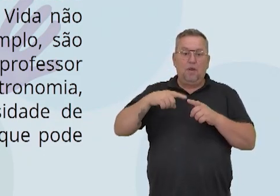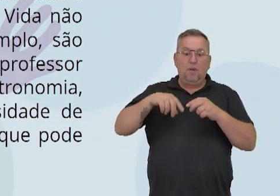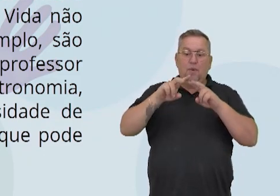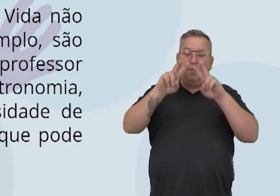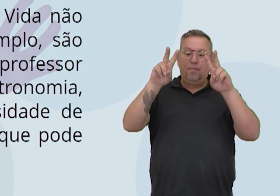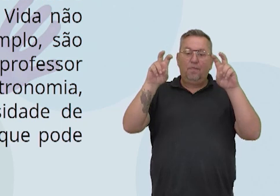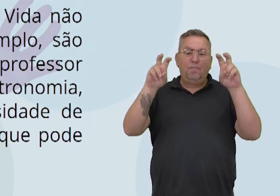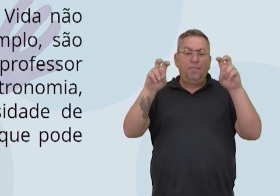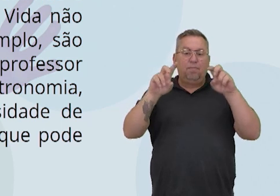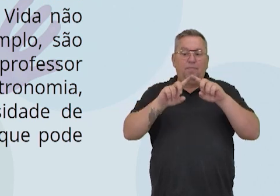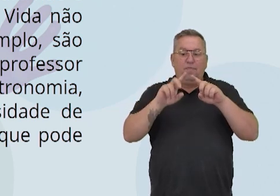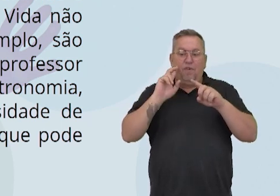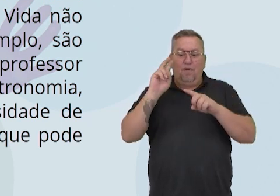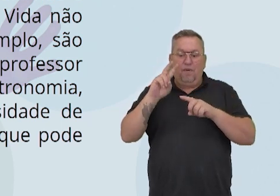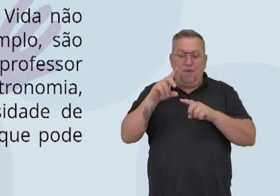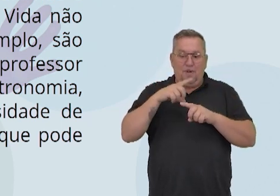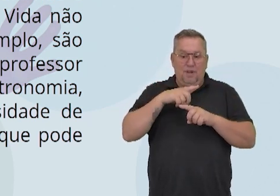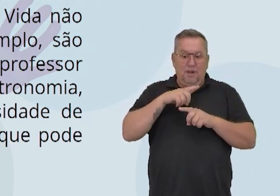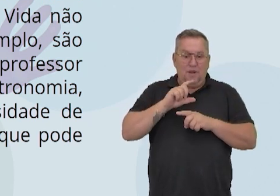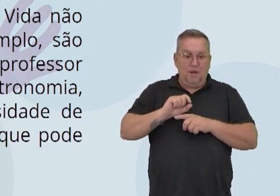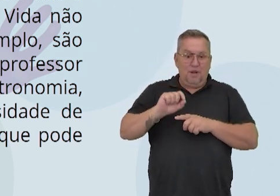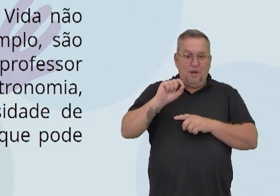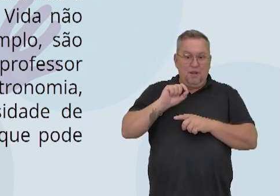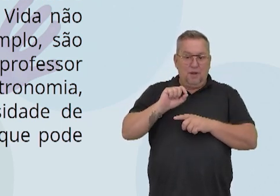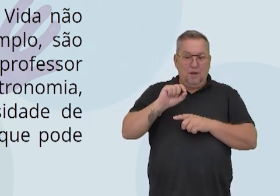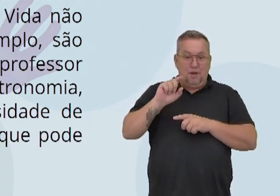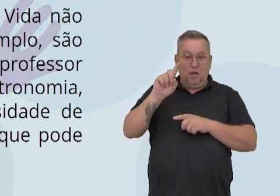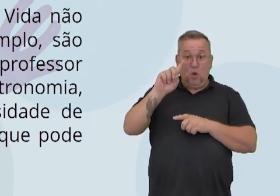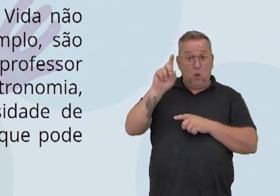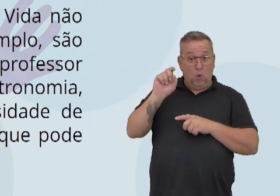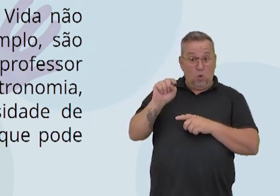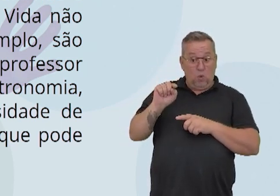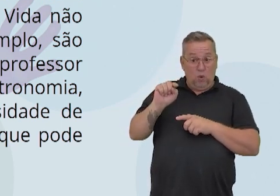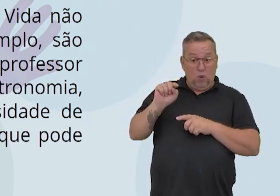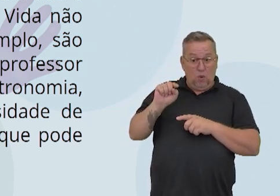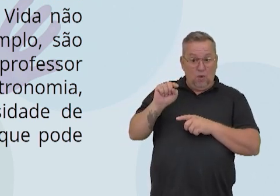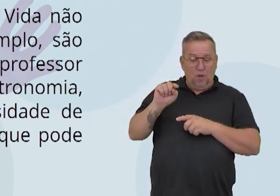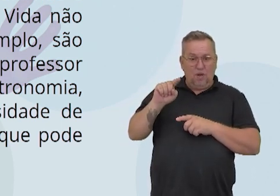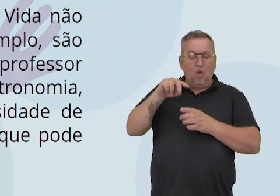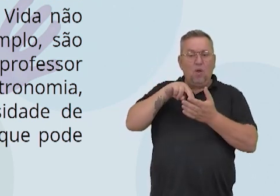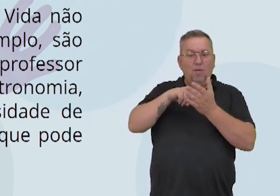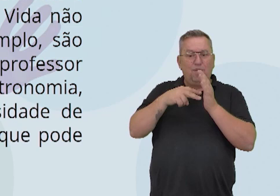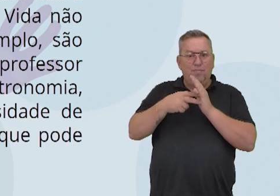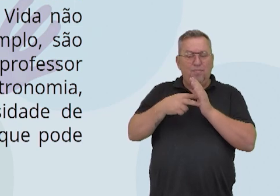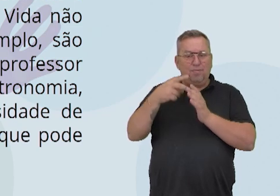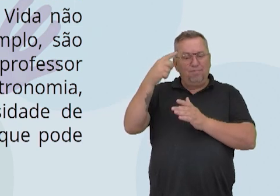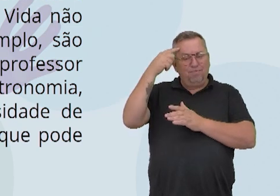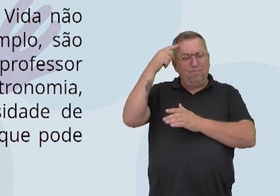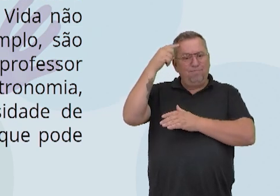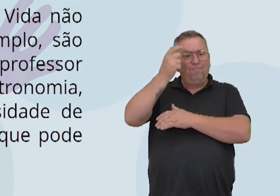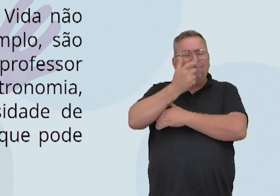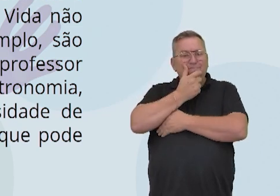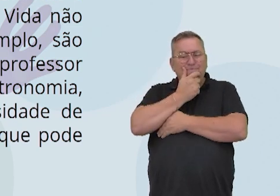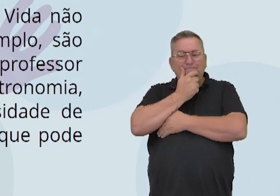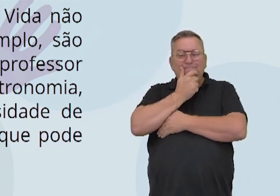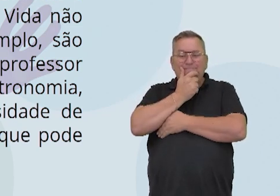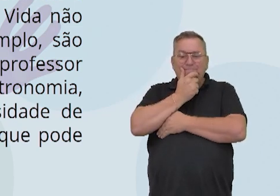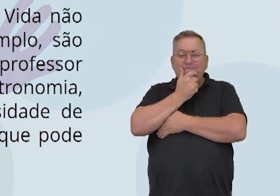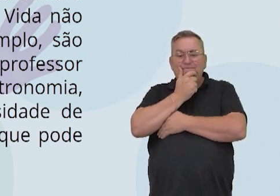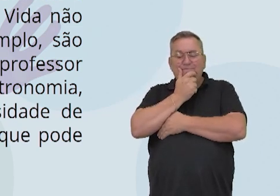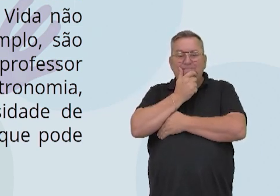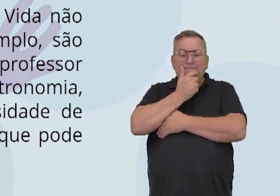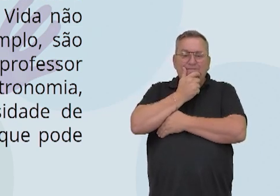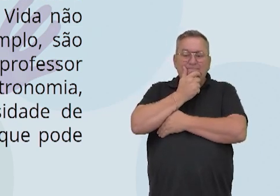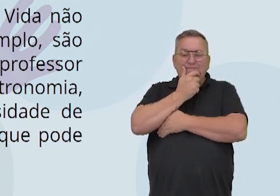né? Observem que ele se inicia com uma interrogativa, né? Então, já instiga aí a pensar sobre isso. O que será? É um tema